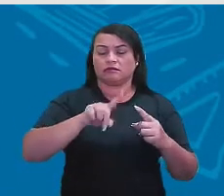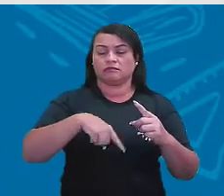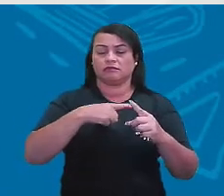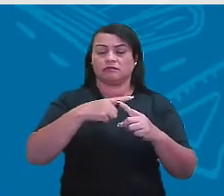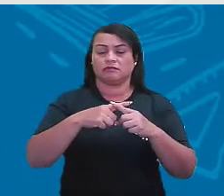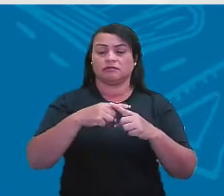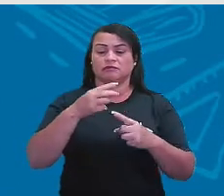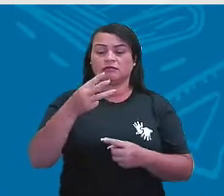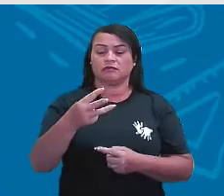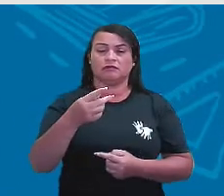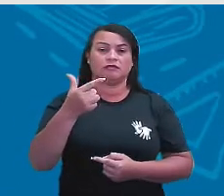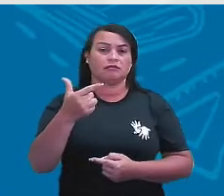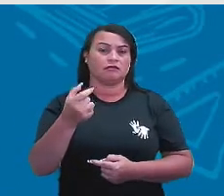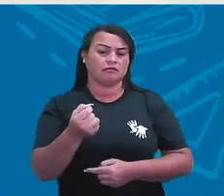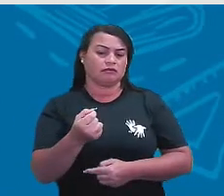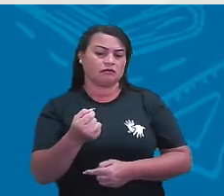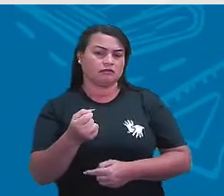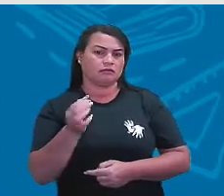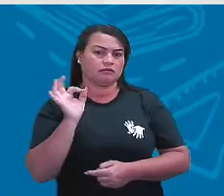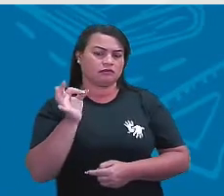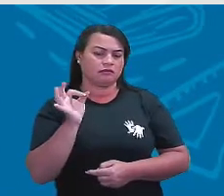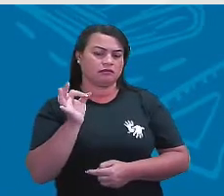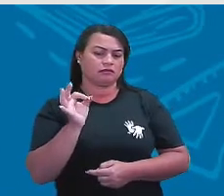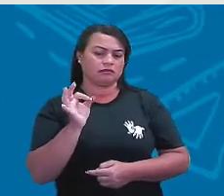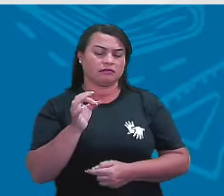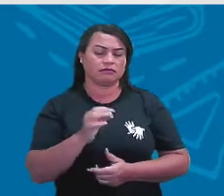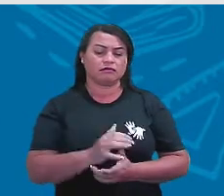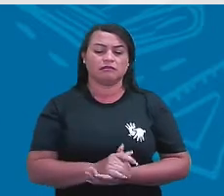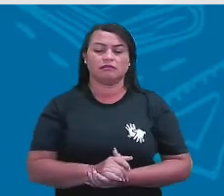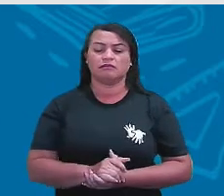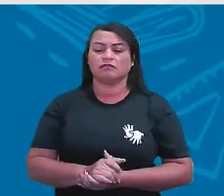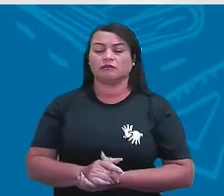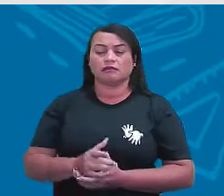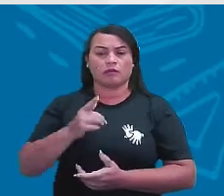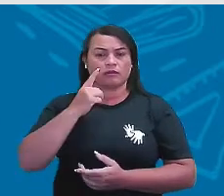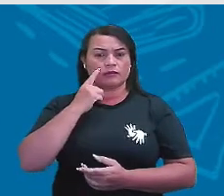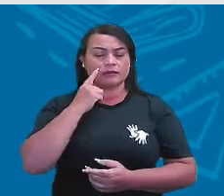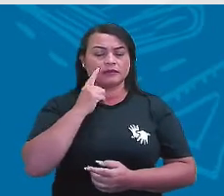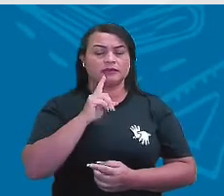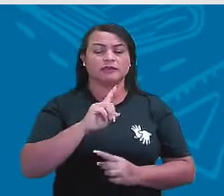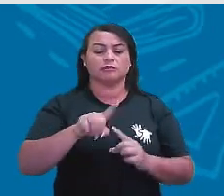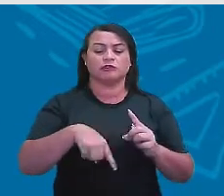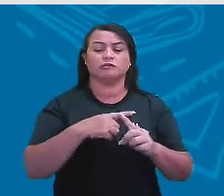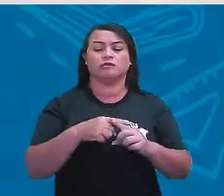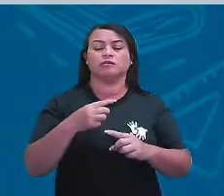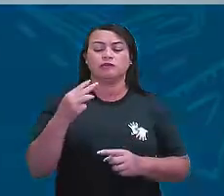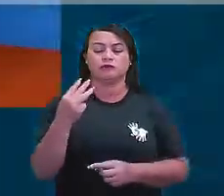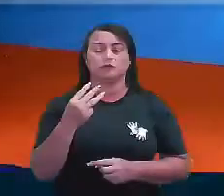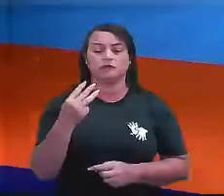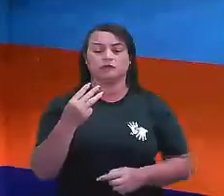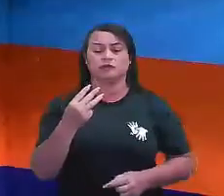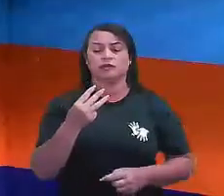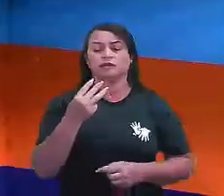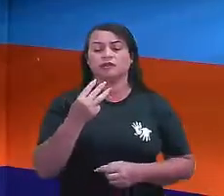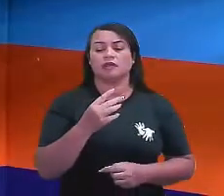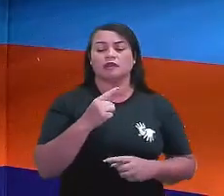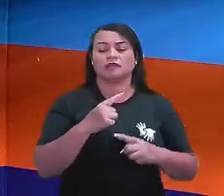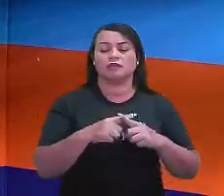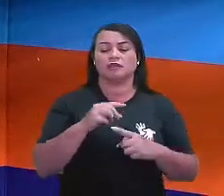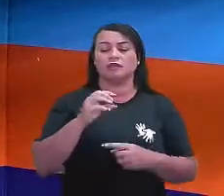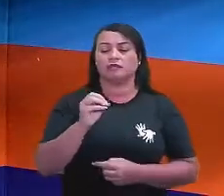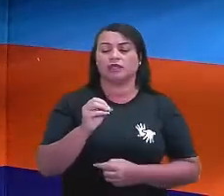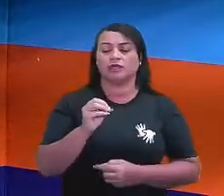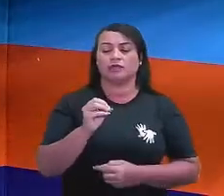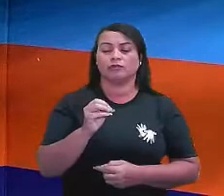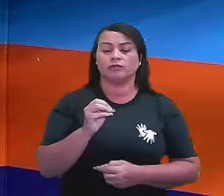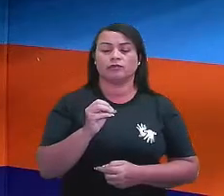triplo de 320. Então, vamos lá. É multiplicar por 3. 3 vezes 0, né?